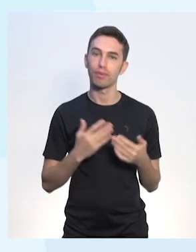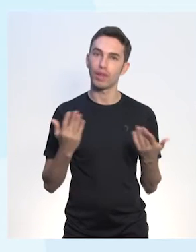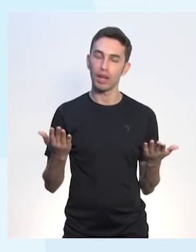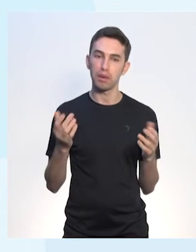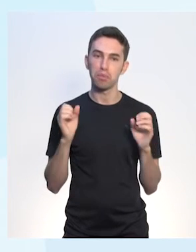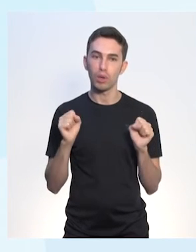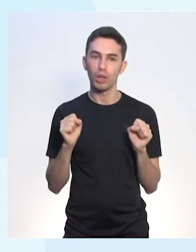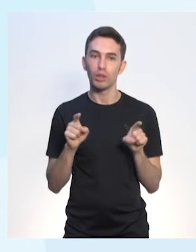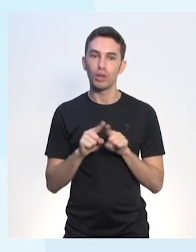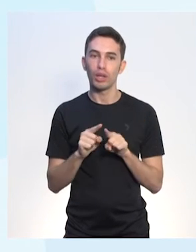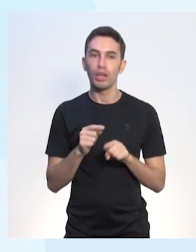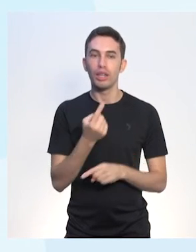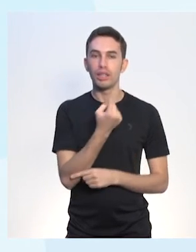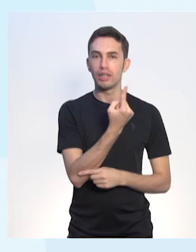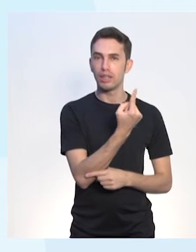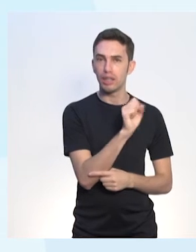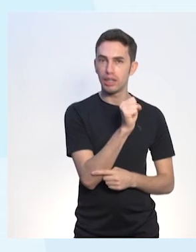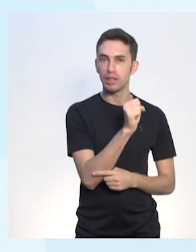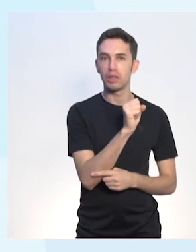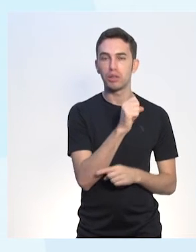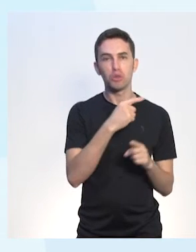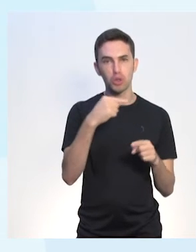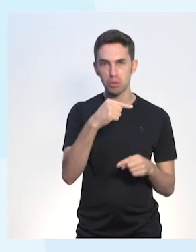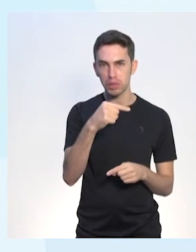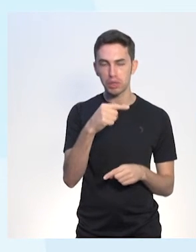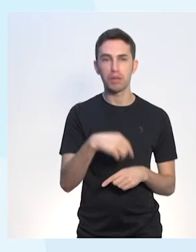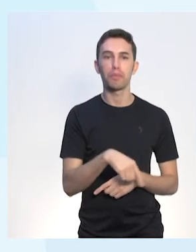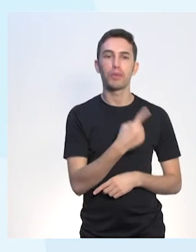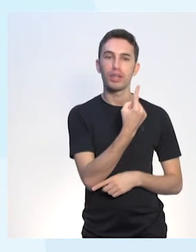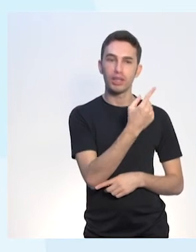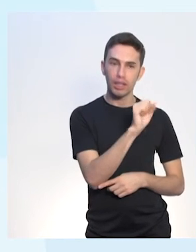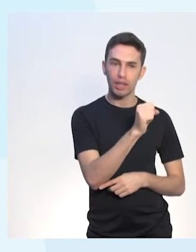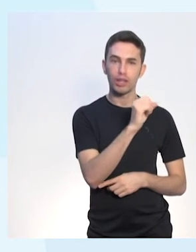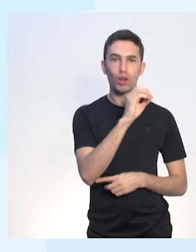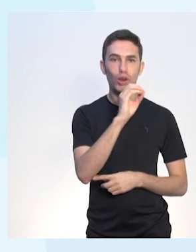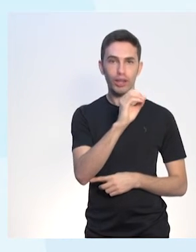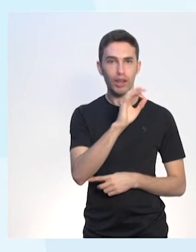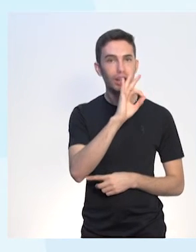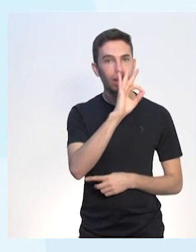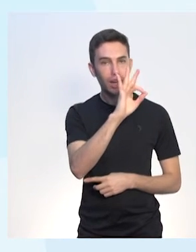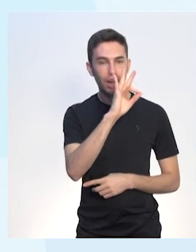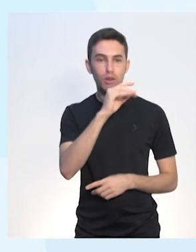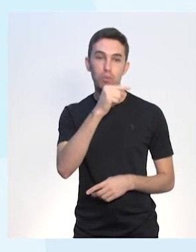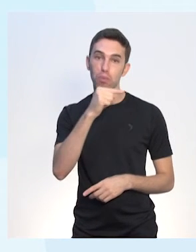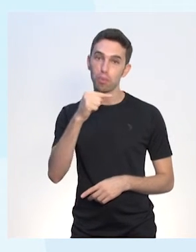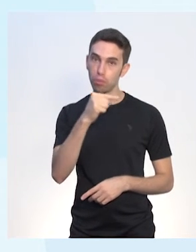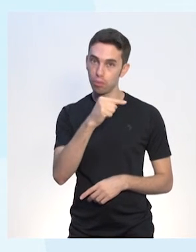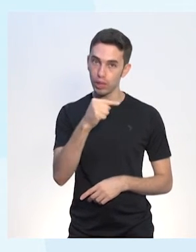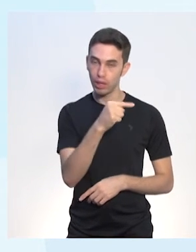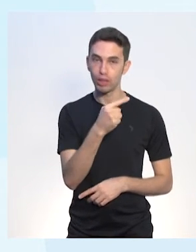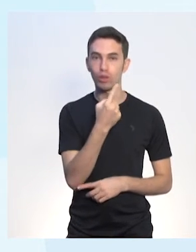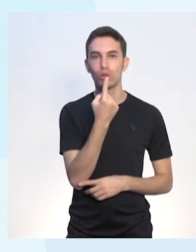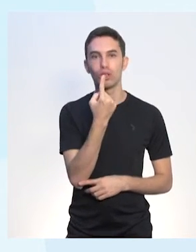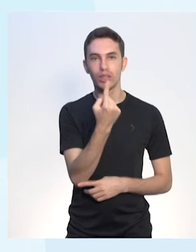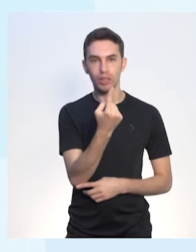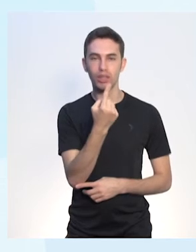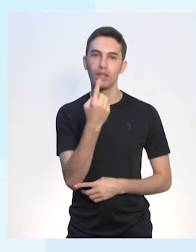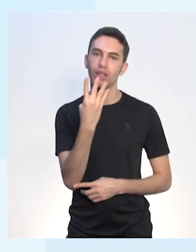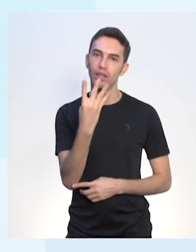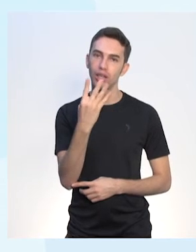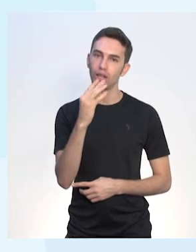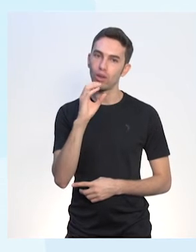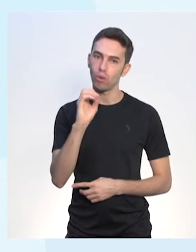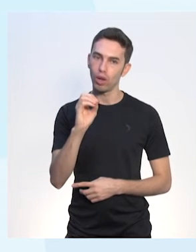formas de fazer isso, o que seria? Subtrair? Subtrair. Os 180 graus, que é o total,